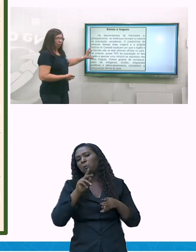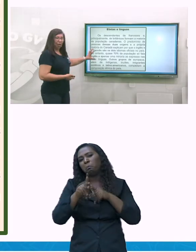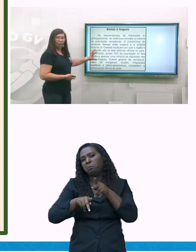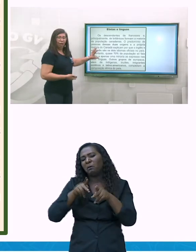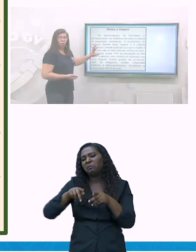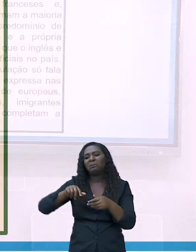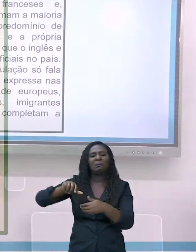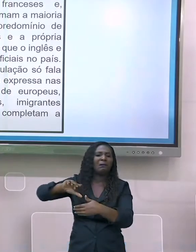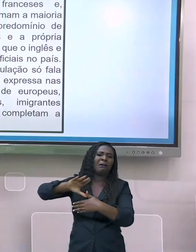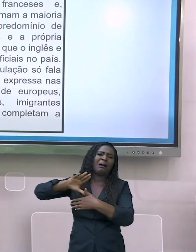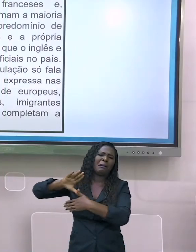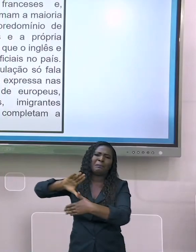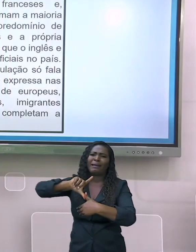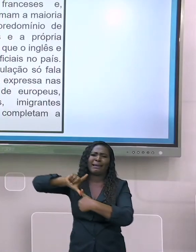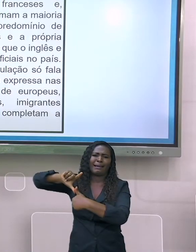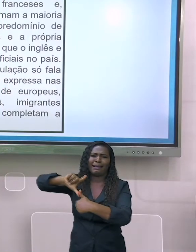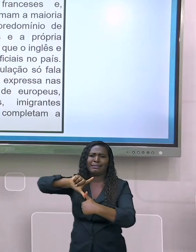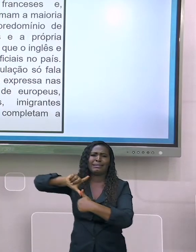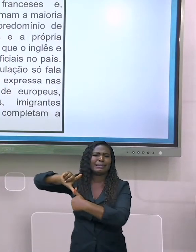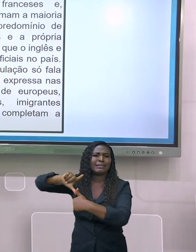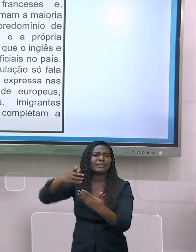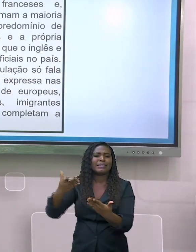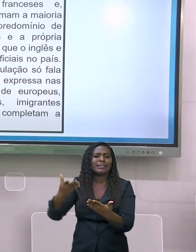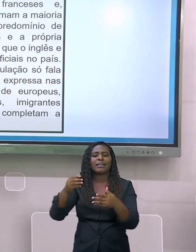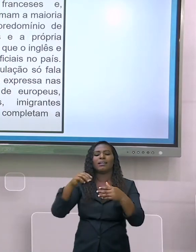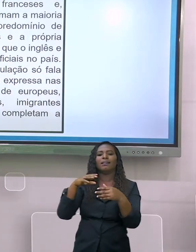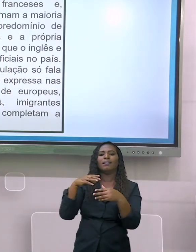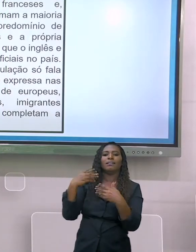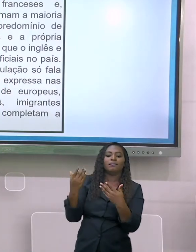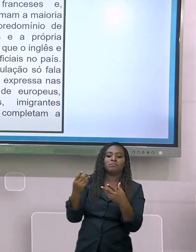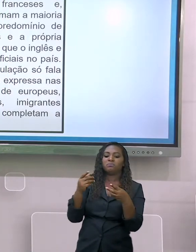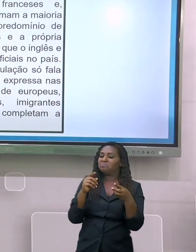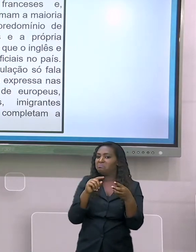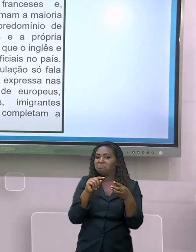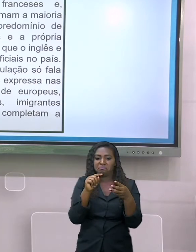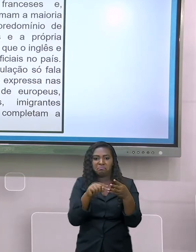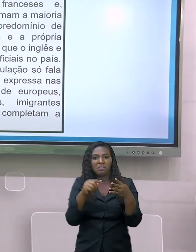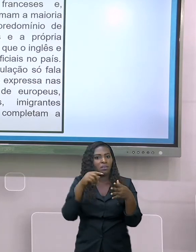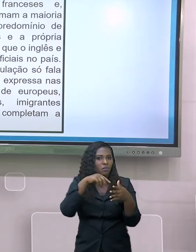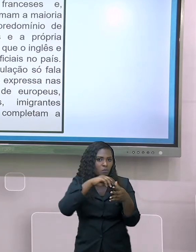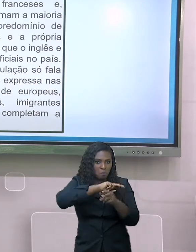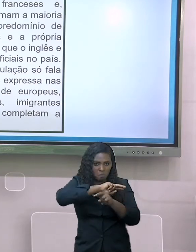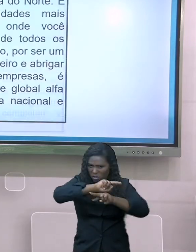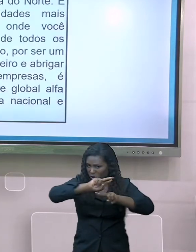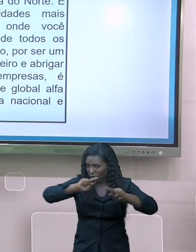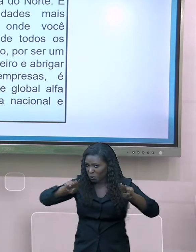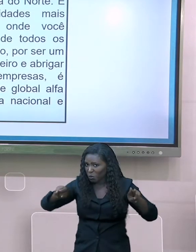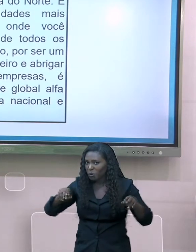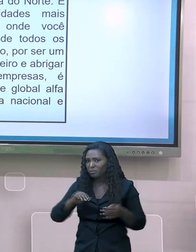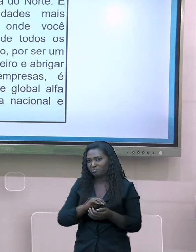Isso aqui é a composição étnica e as línguas faladas.